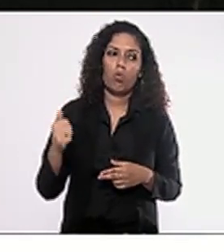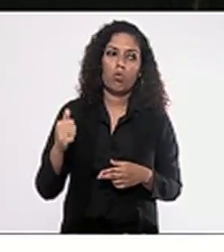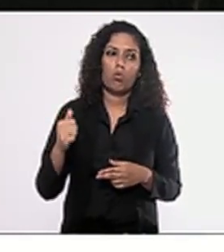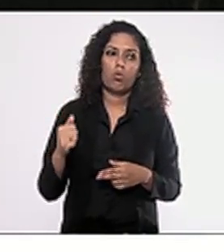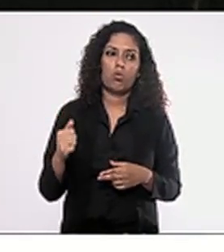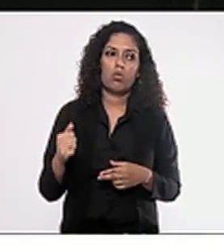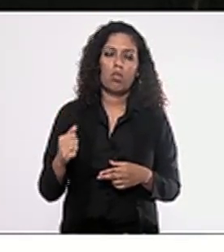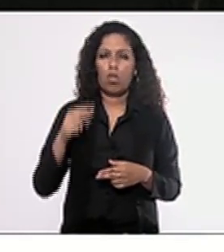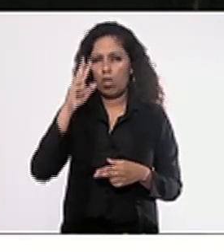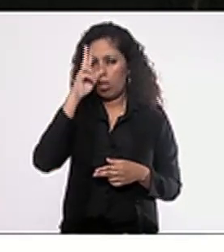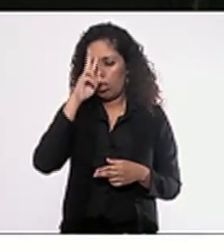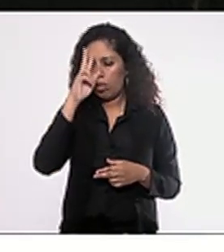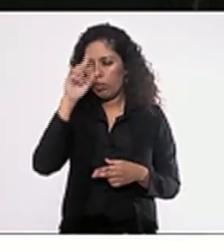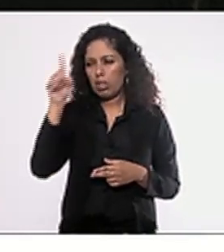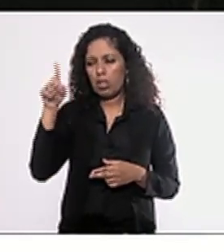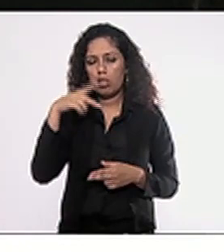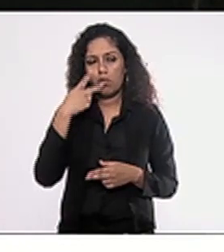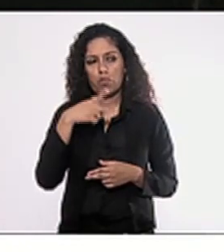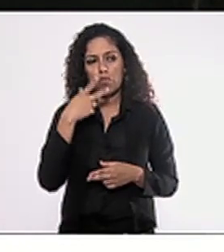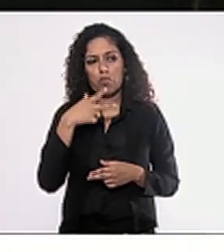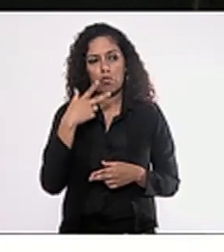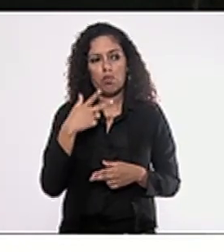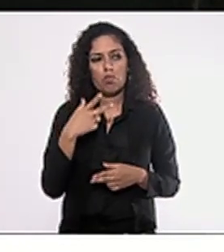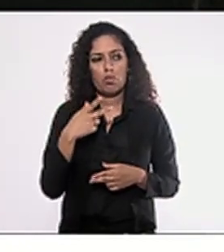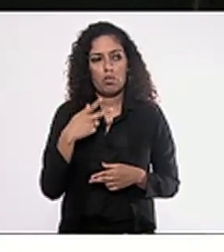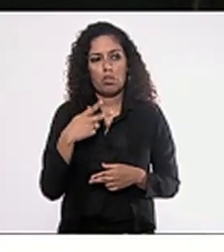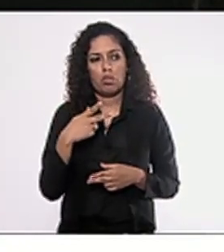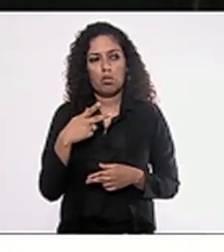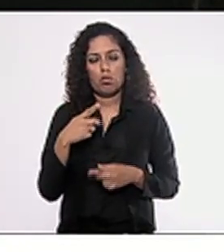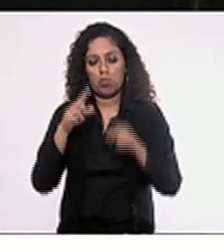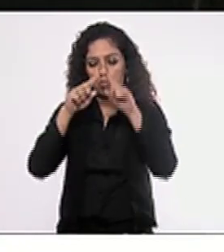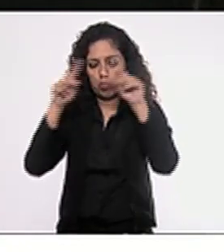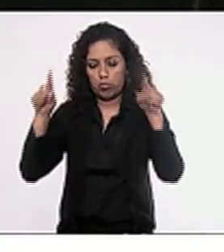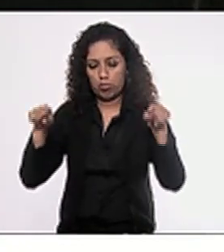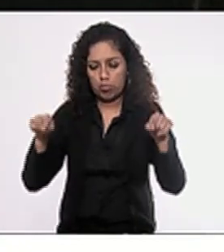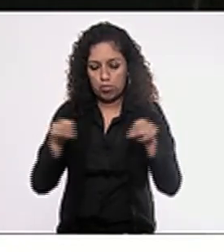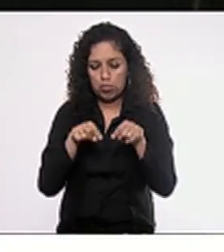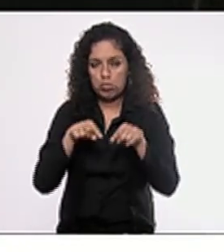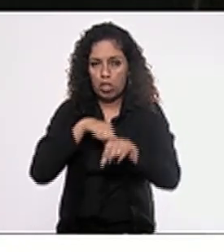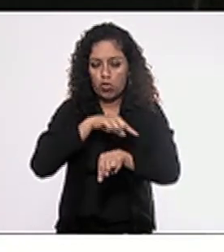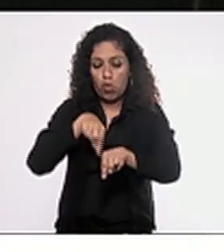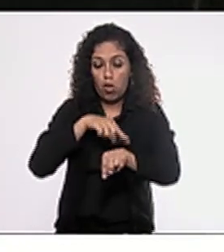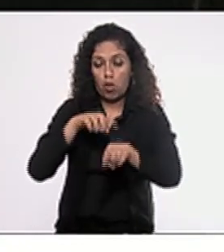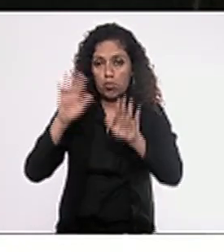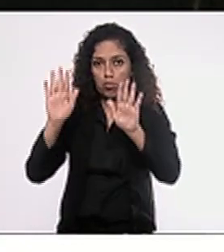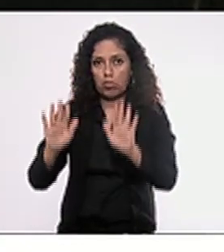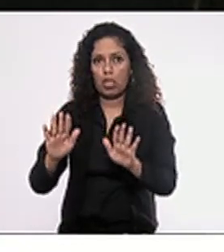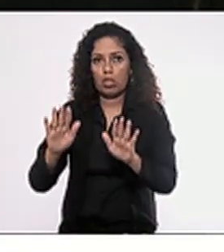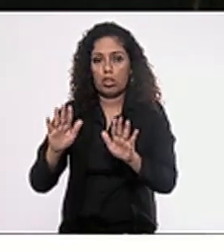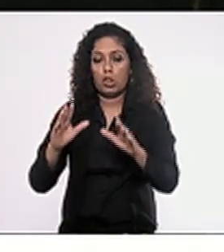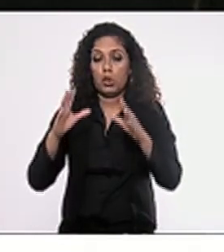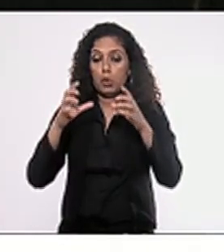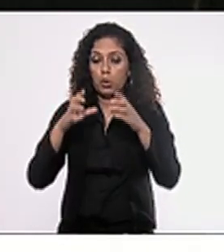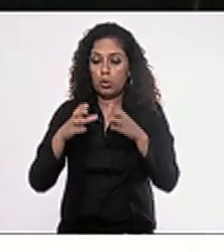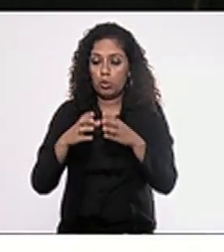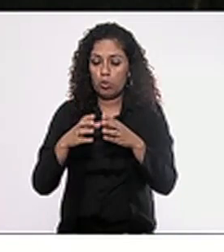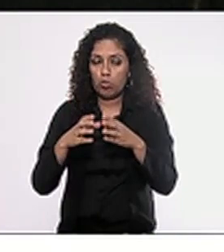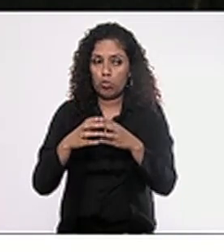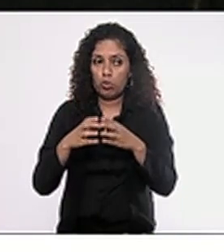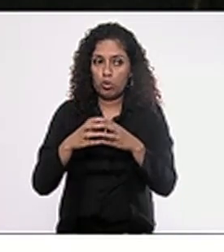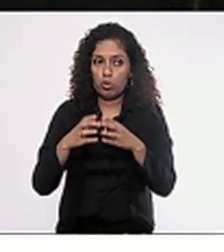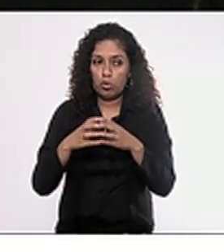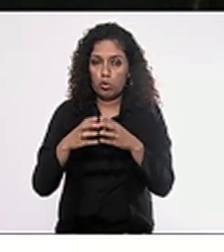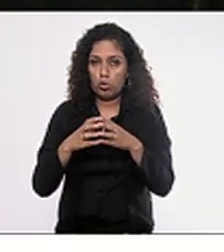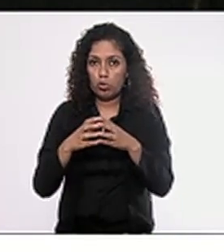Vossa Excelência, lembro que falou da instalação de hidrômetros em áreas de interesse social,